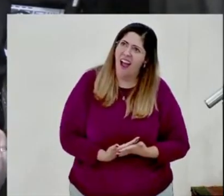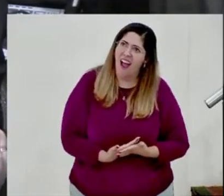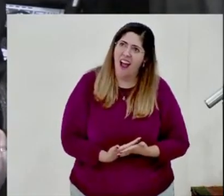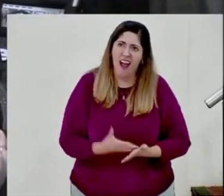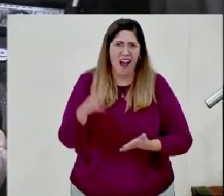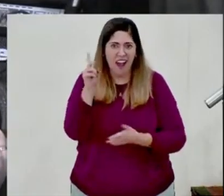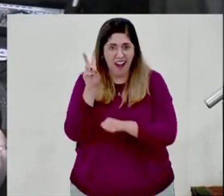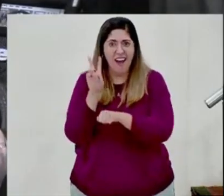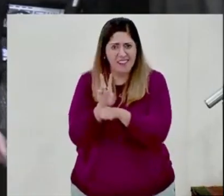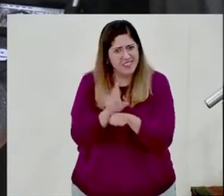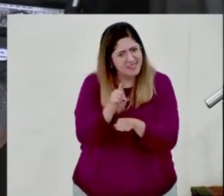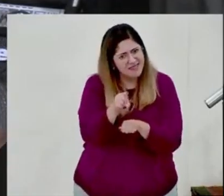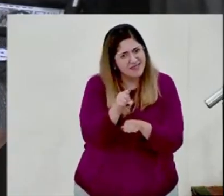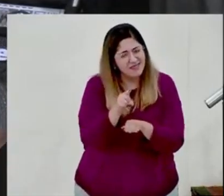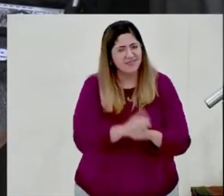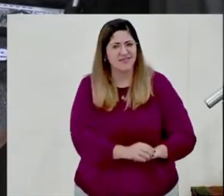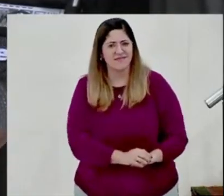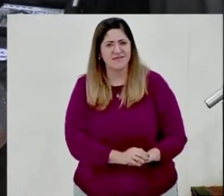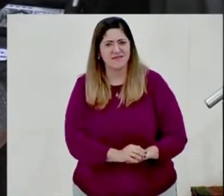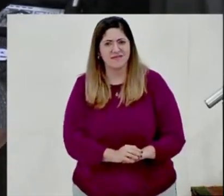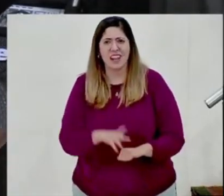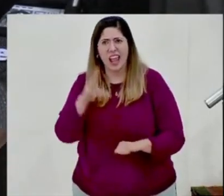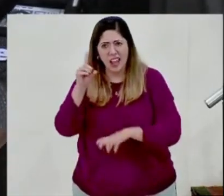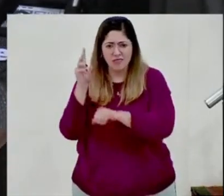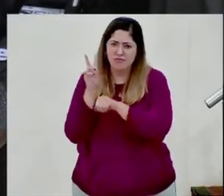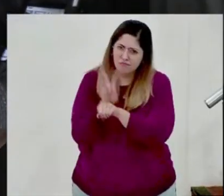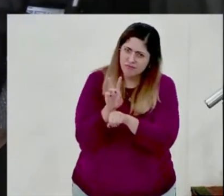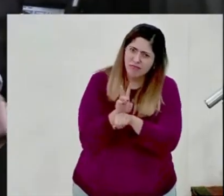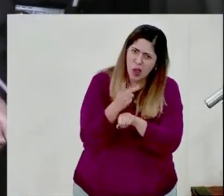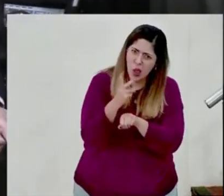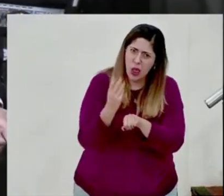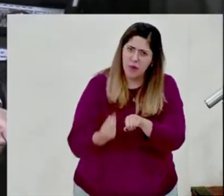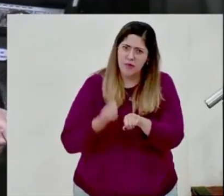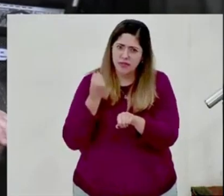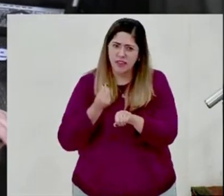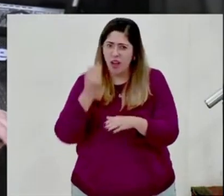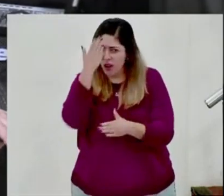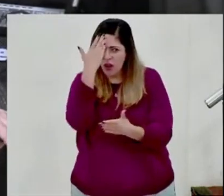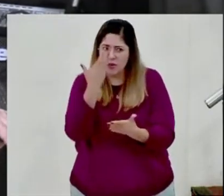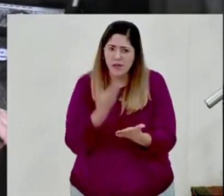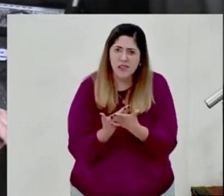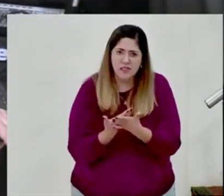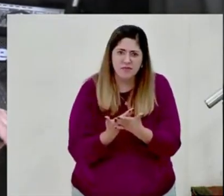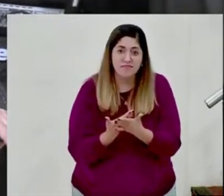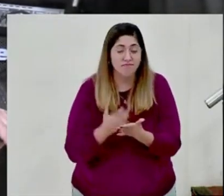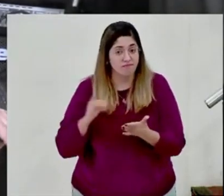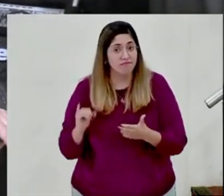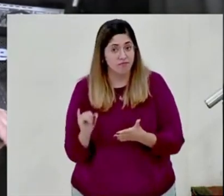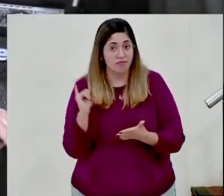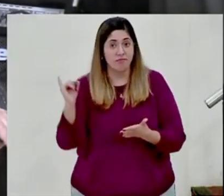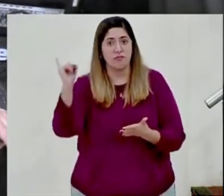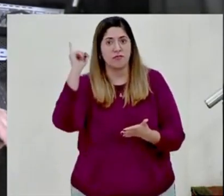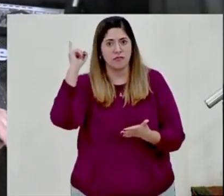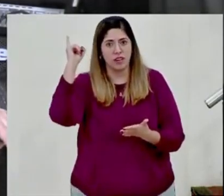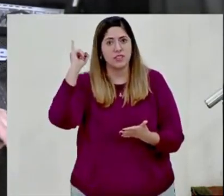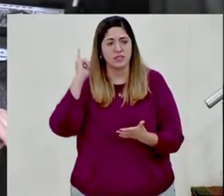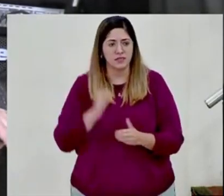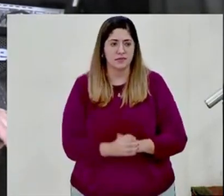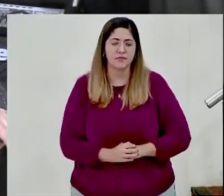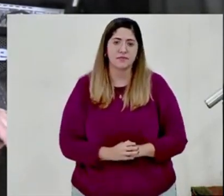você. Deus está com você. Confia. Isso é importante, bom, correto e